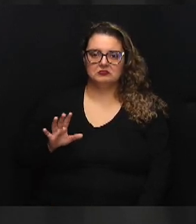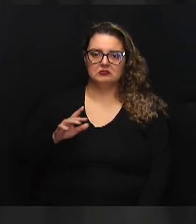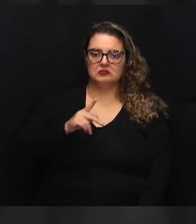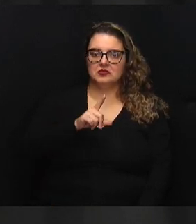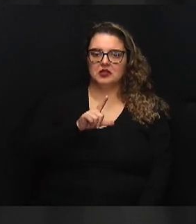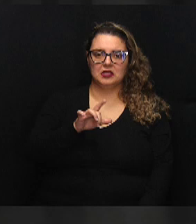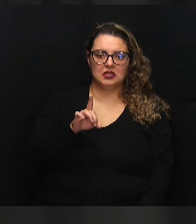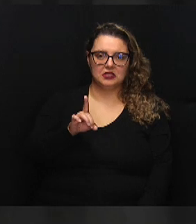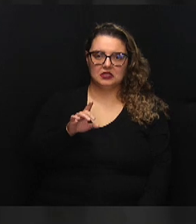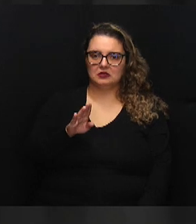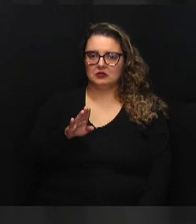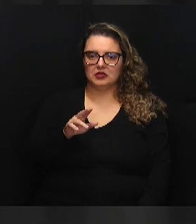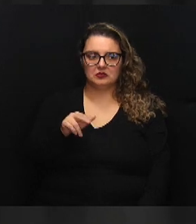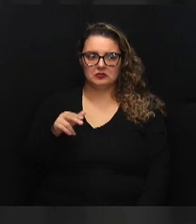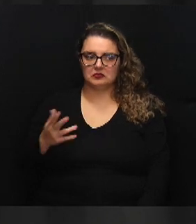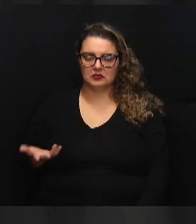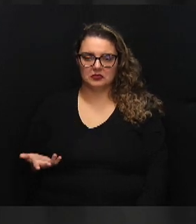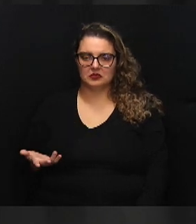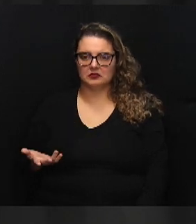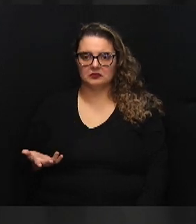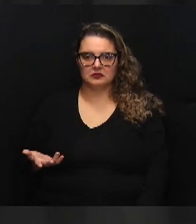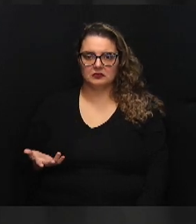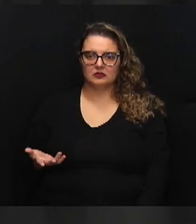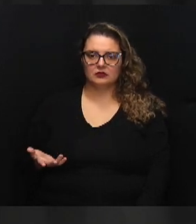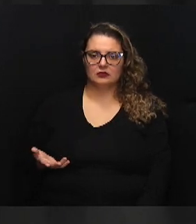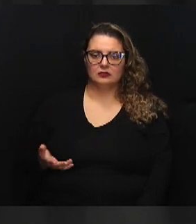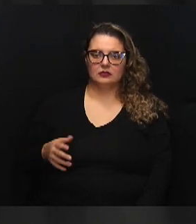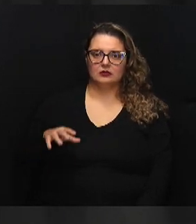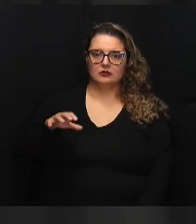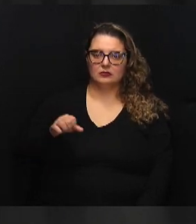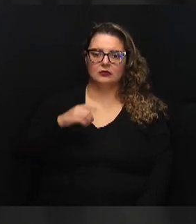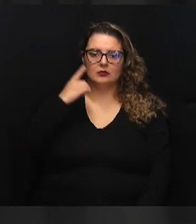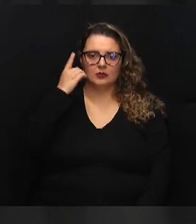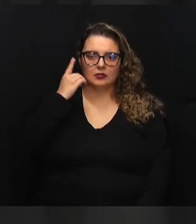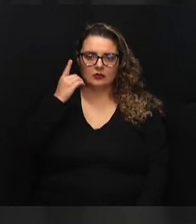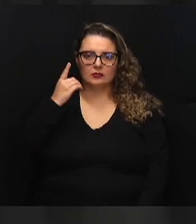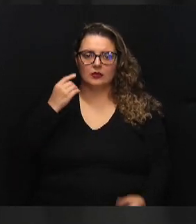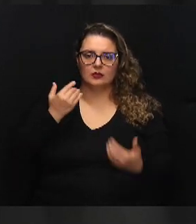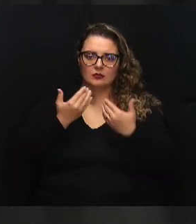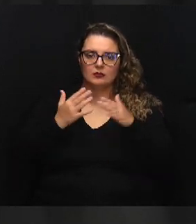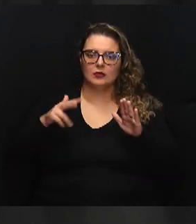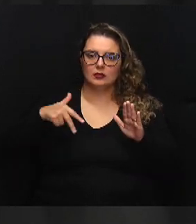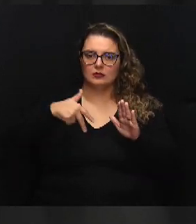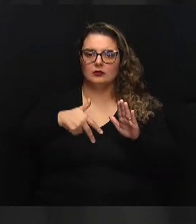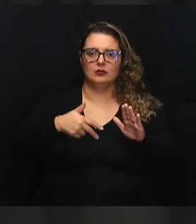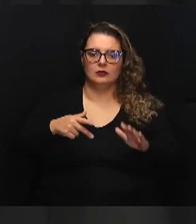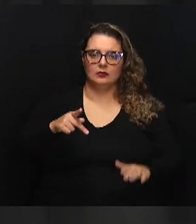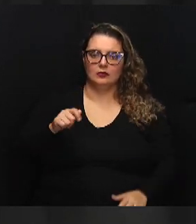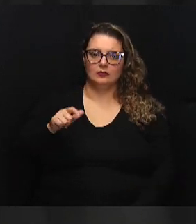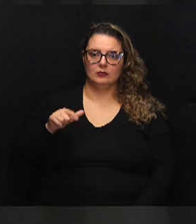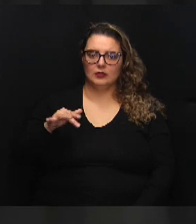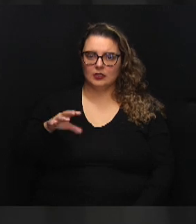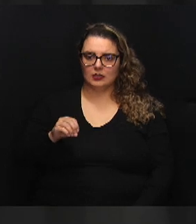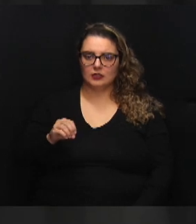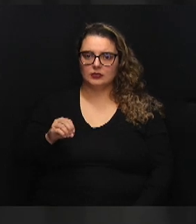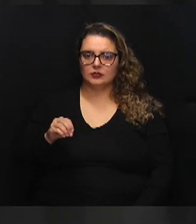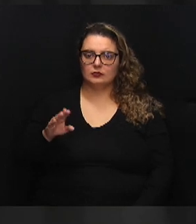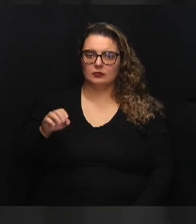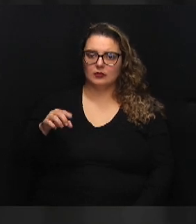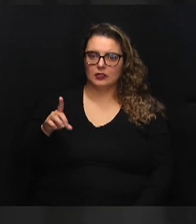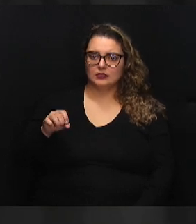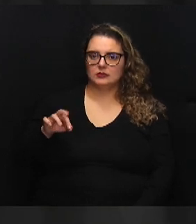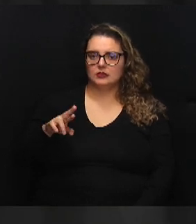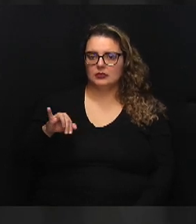PSDB, mas eu peguei um deputado que era aguerrido também, que me abriu as portas do Palácio do Bandeirante, e que